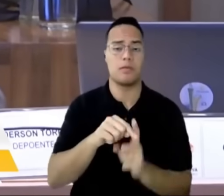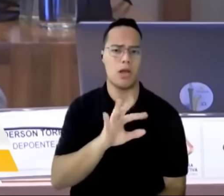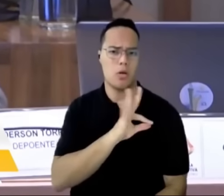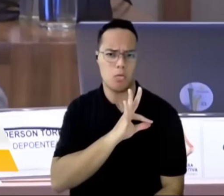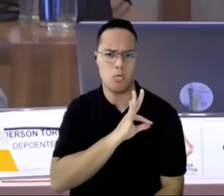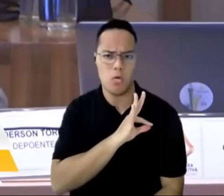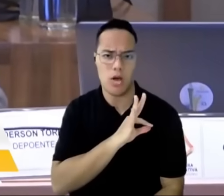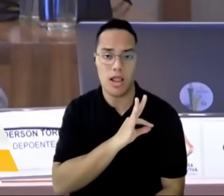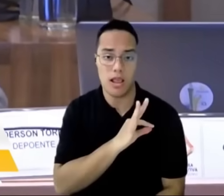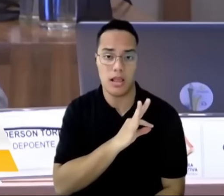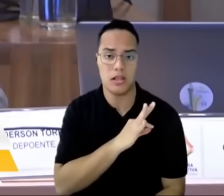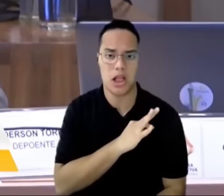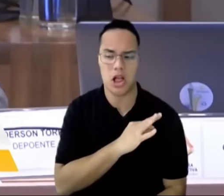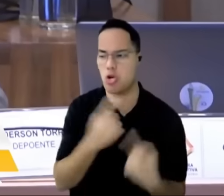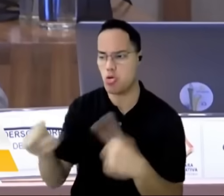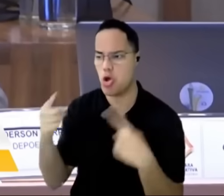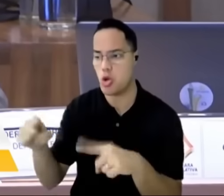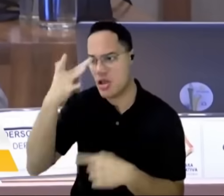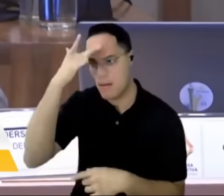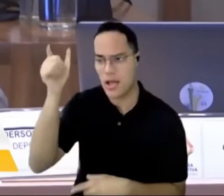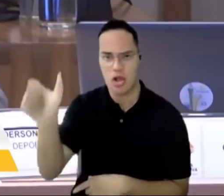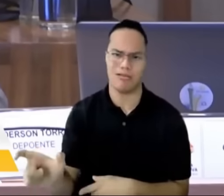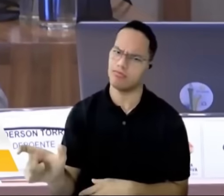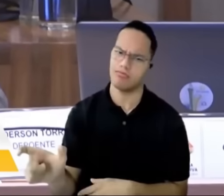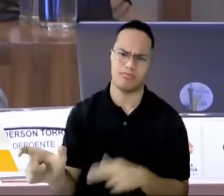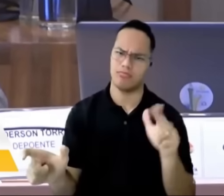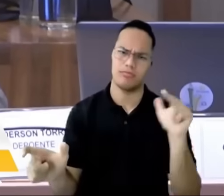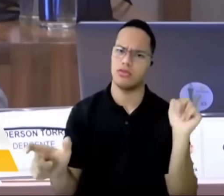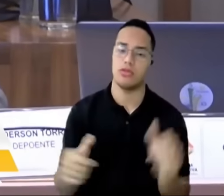Segurança Pública. Senhoras e senhores, nós agradecemos a